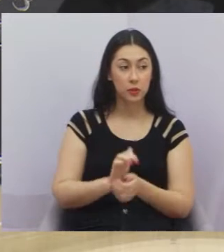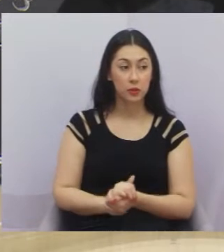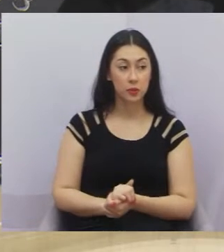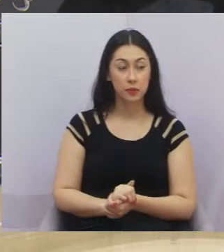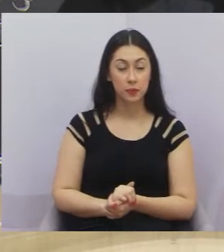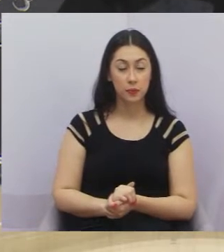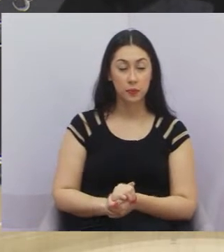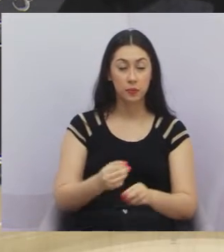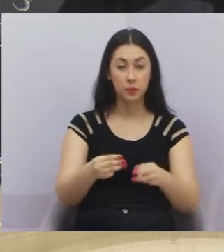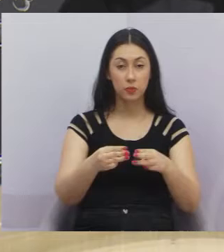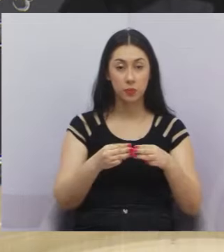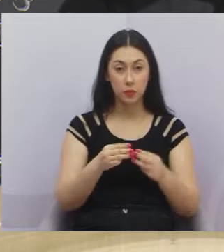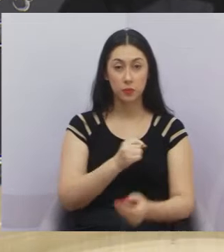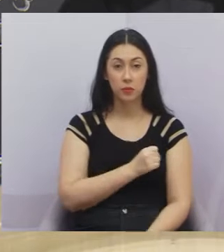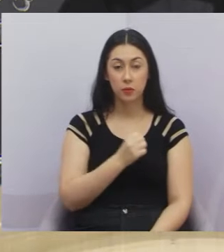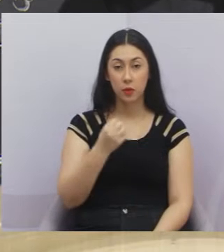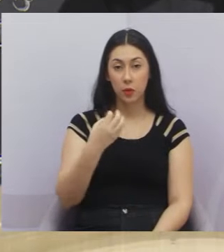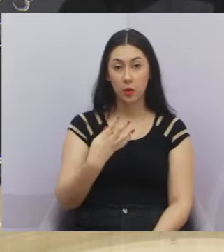Moção